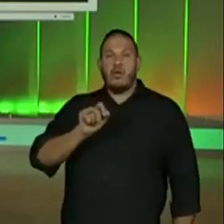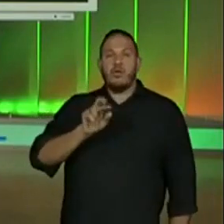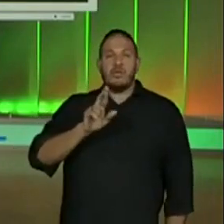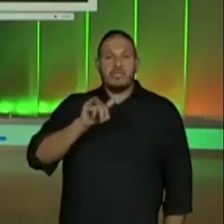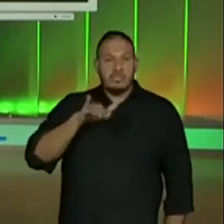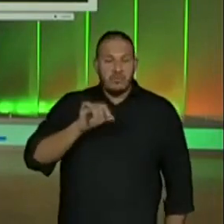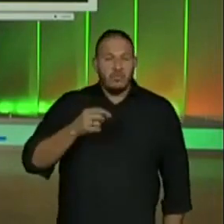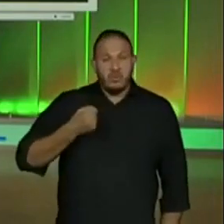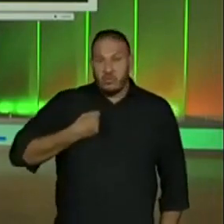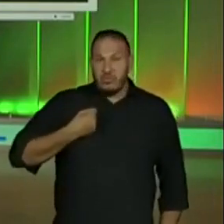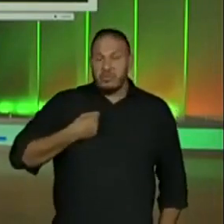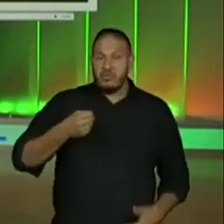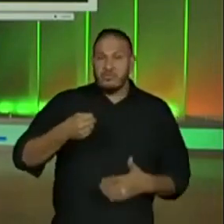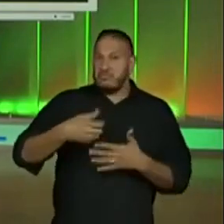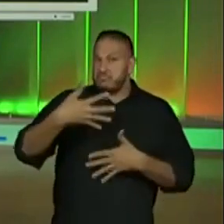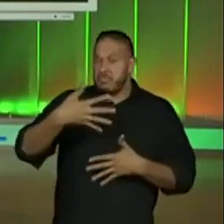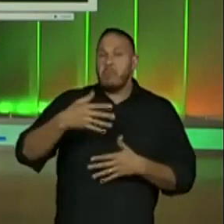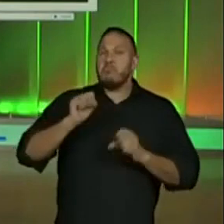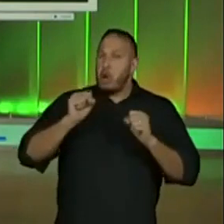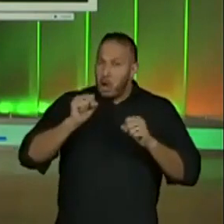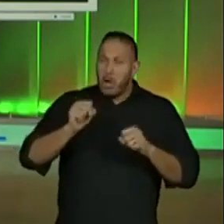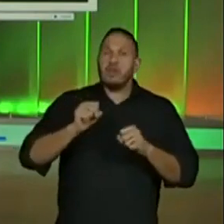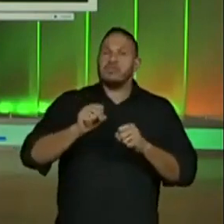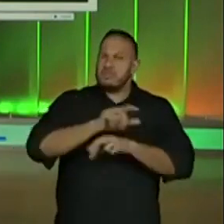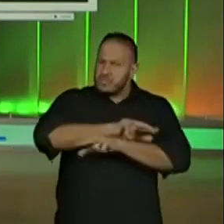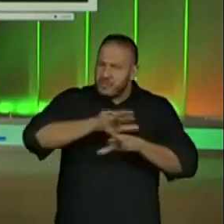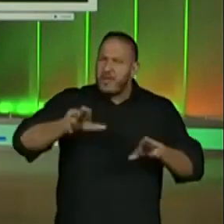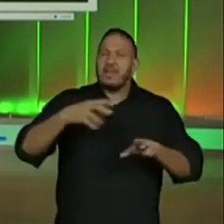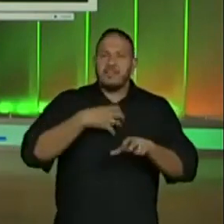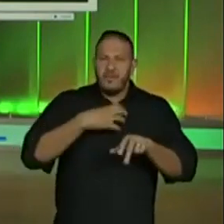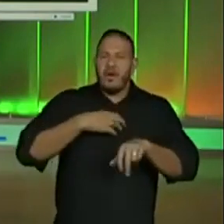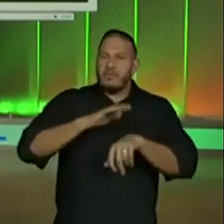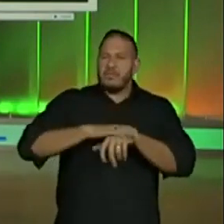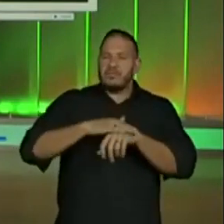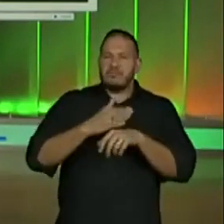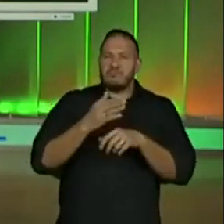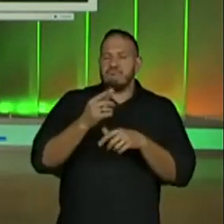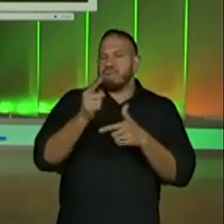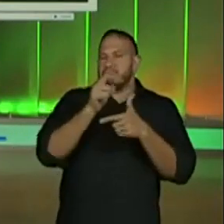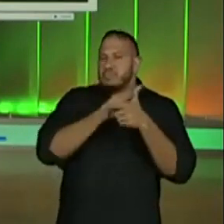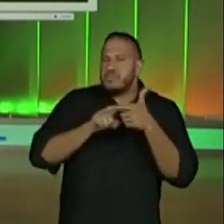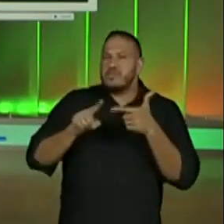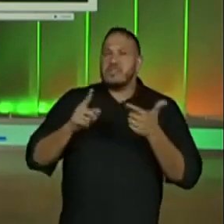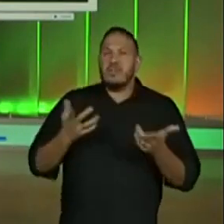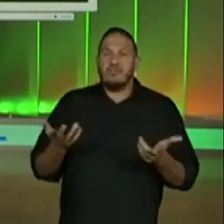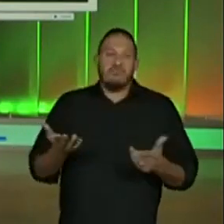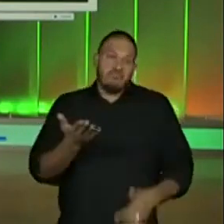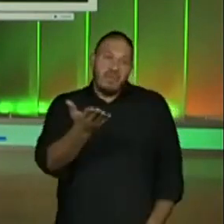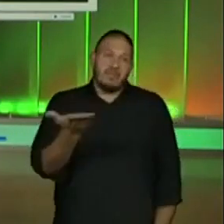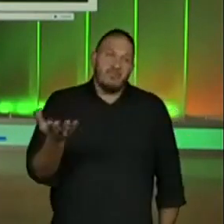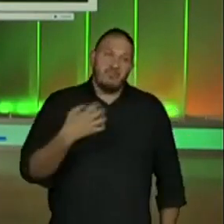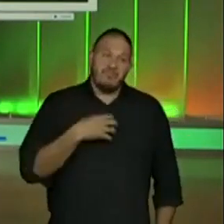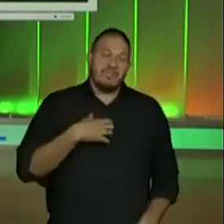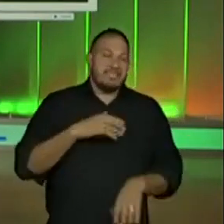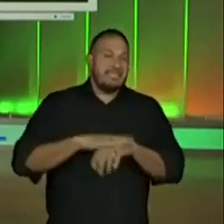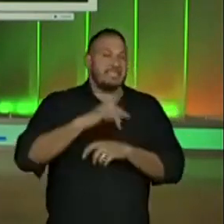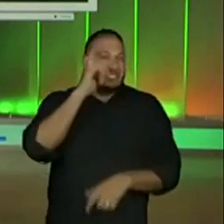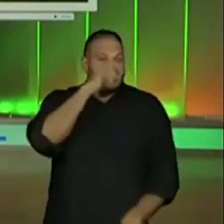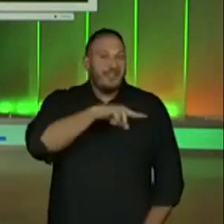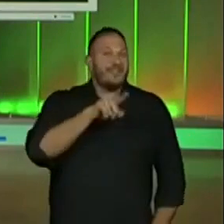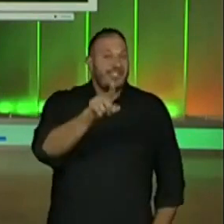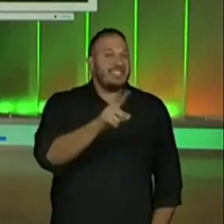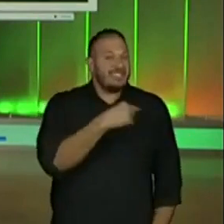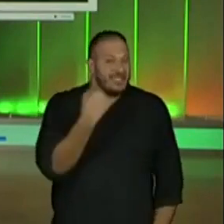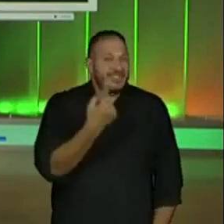ter aí muitas maneiras de desenvolver aí uma divisão, não é? Essa é uma das partes mais difíceis das